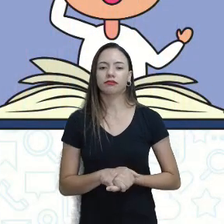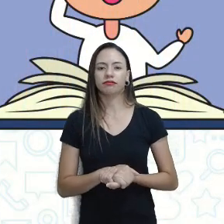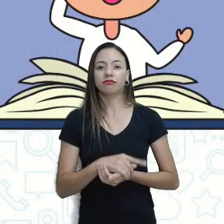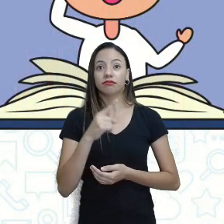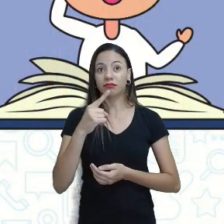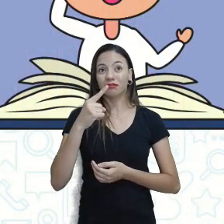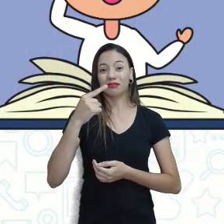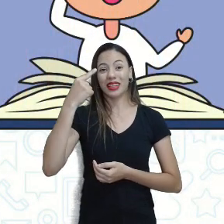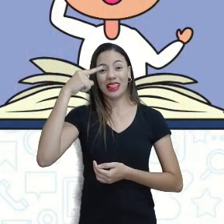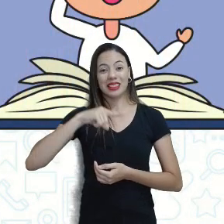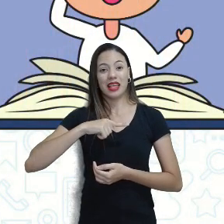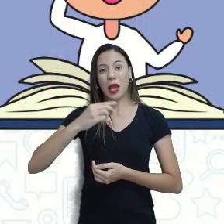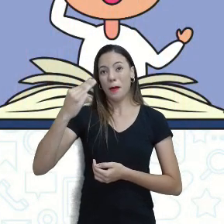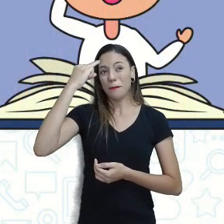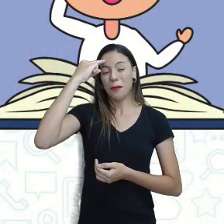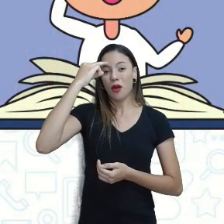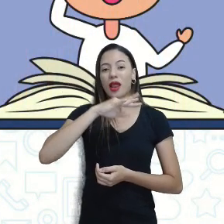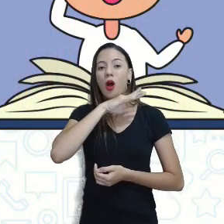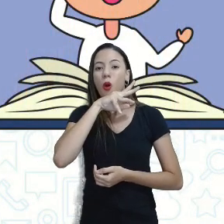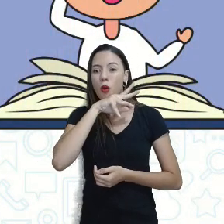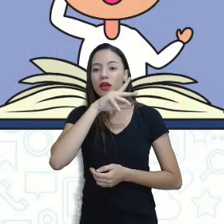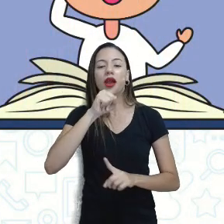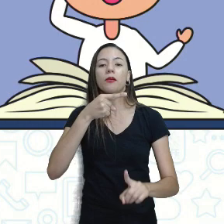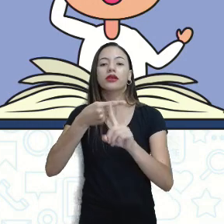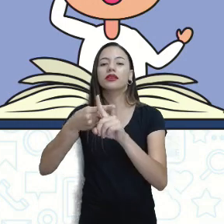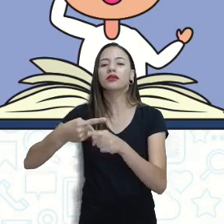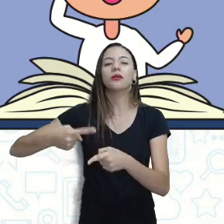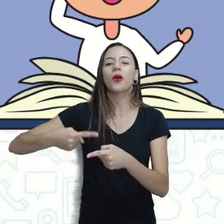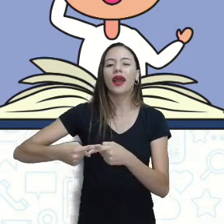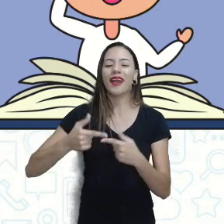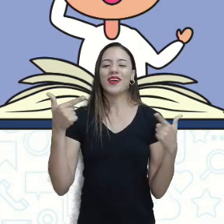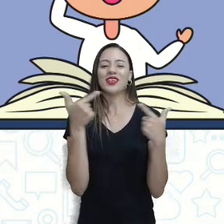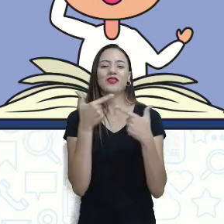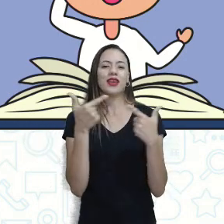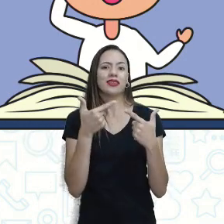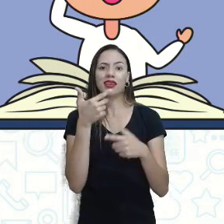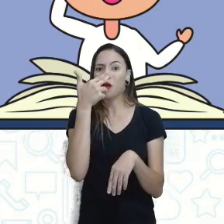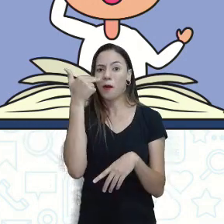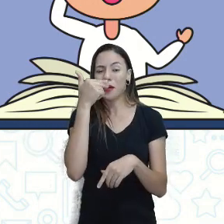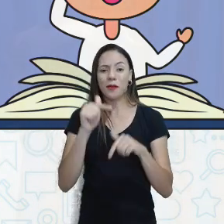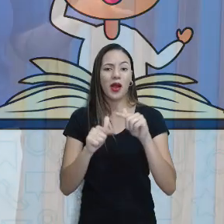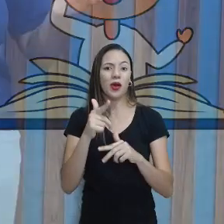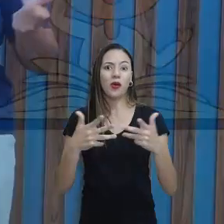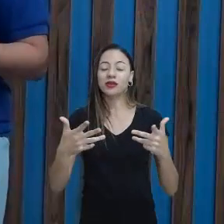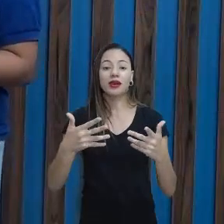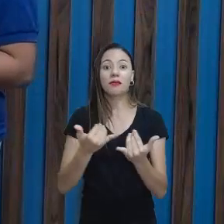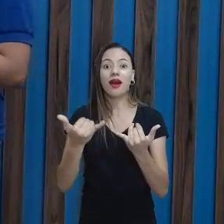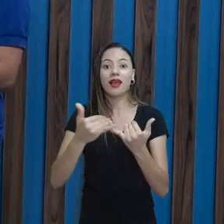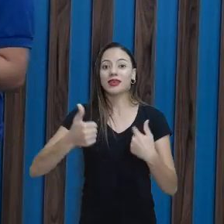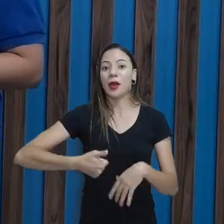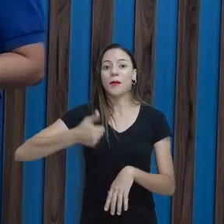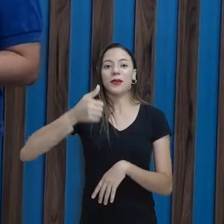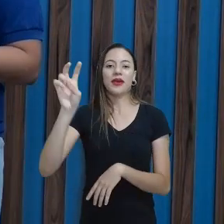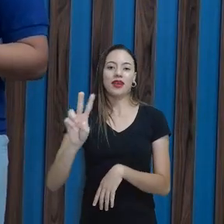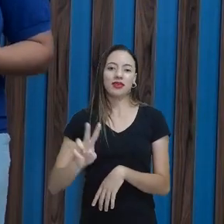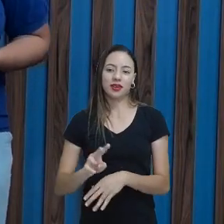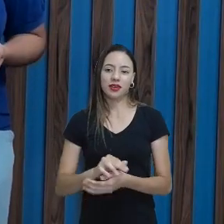memória é divertir-se muitas vezes com as mesmas coisas boas, como se fosse a primeira vez. E aí, com isso, nono